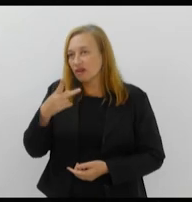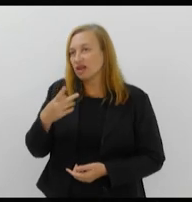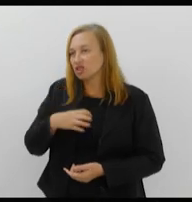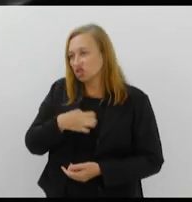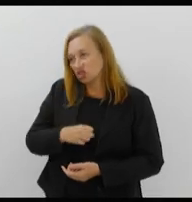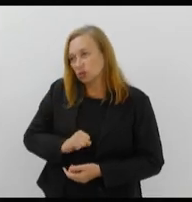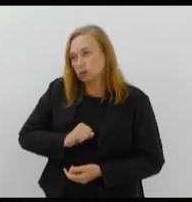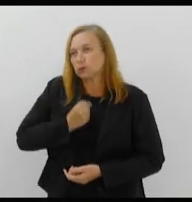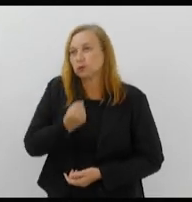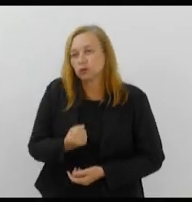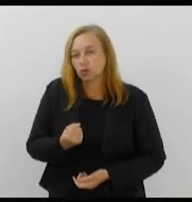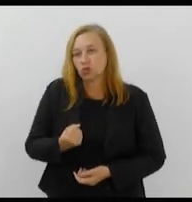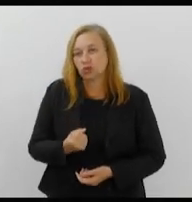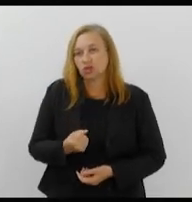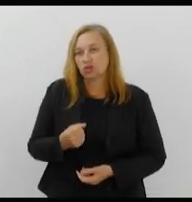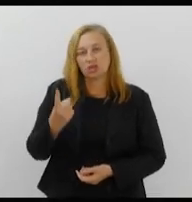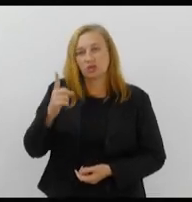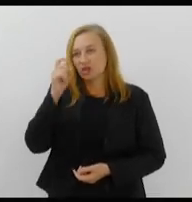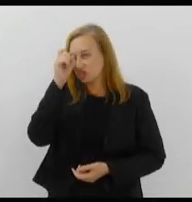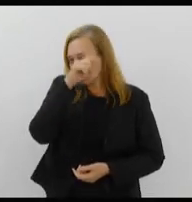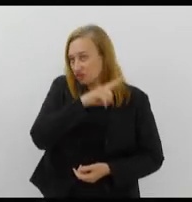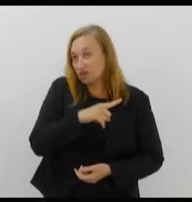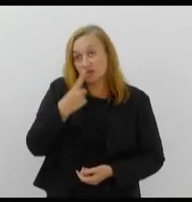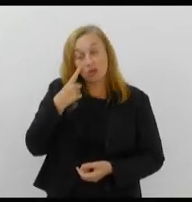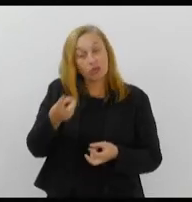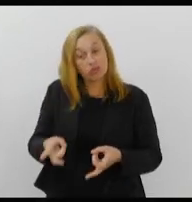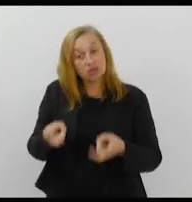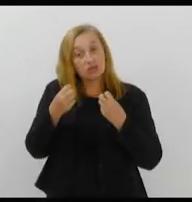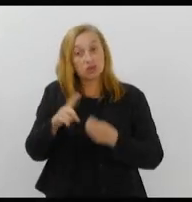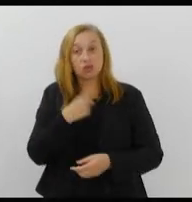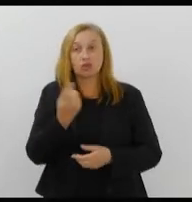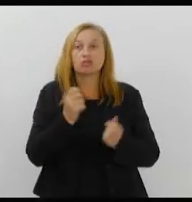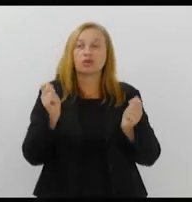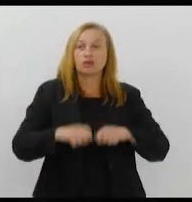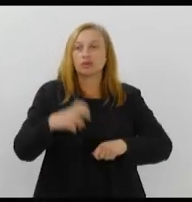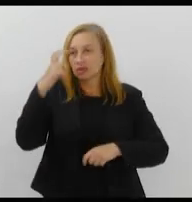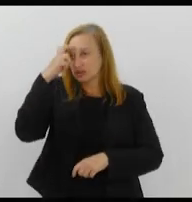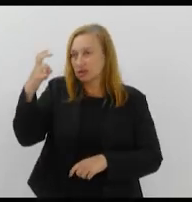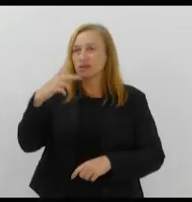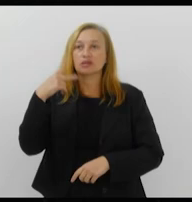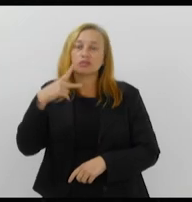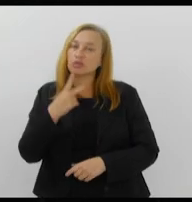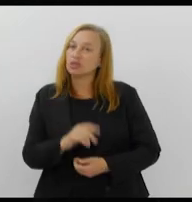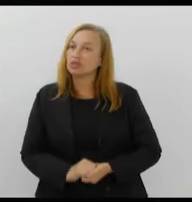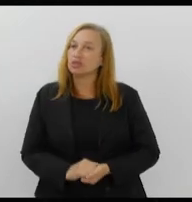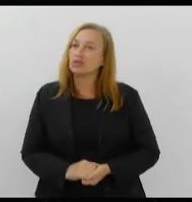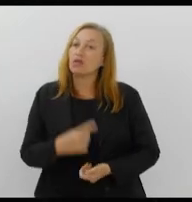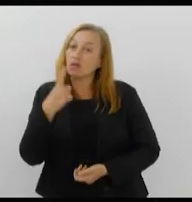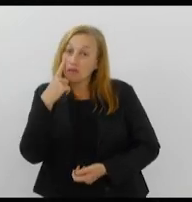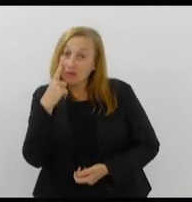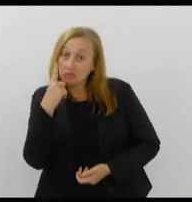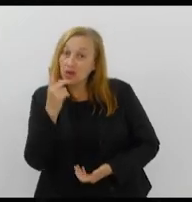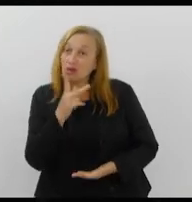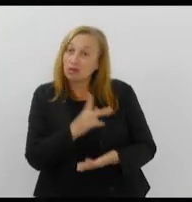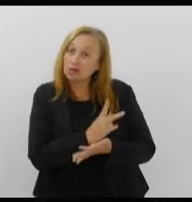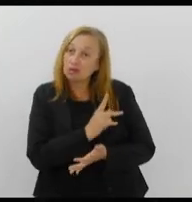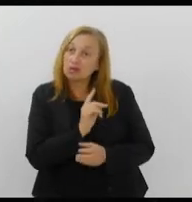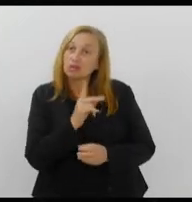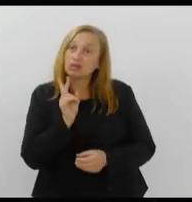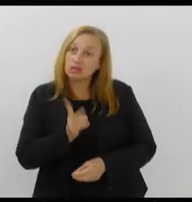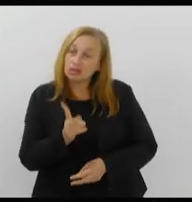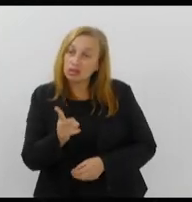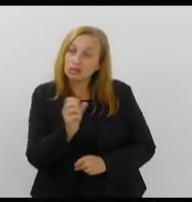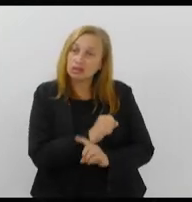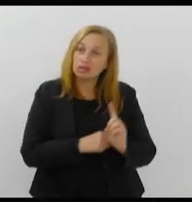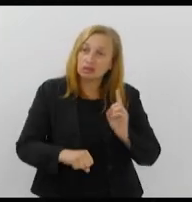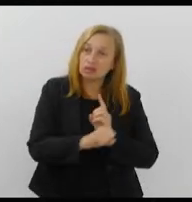gente identificar, e todos nós aqui com a nossa capacidade e inteligência política, vemos isso acontecer o tempo inteiro na